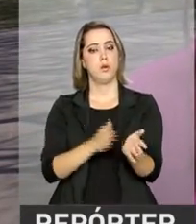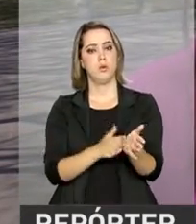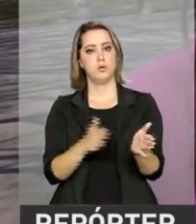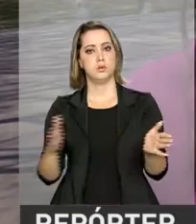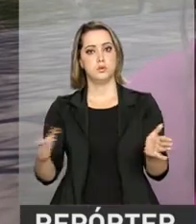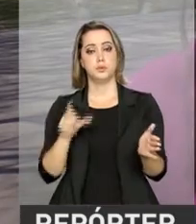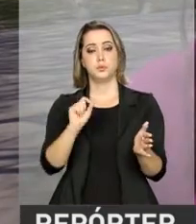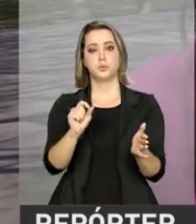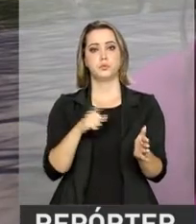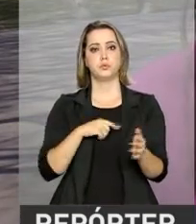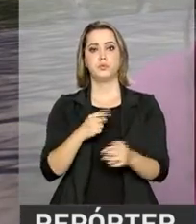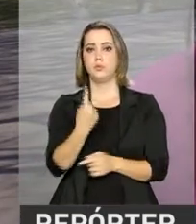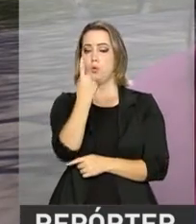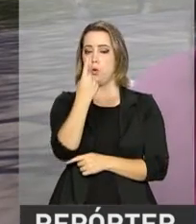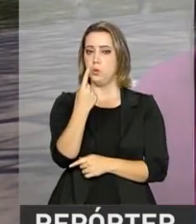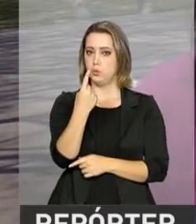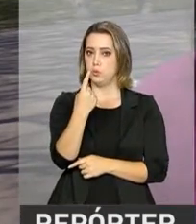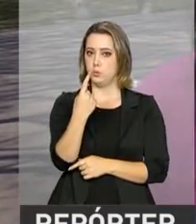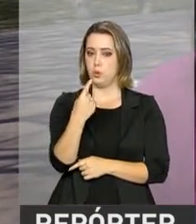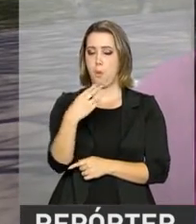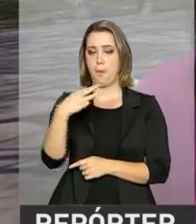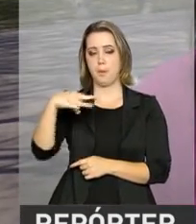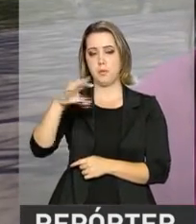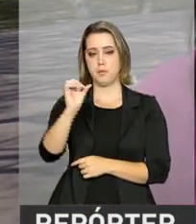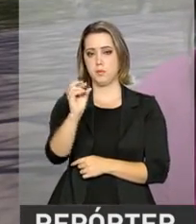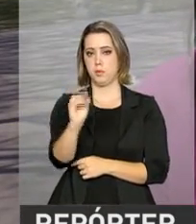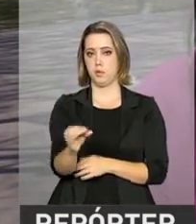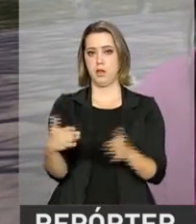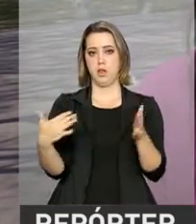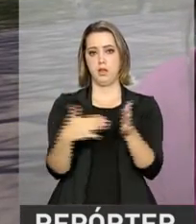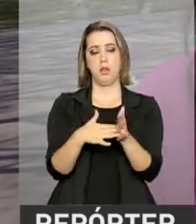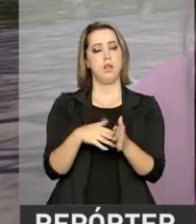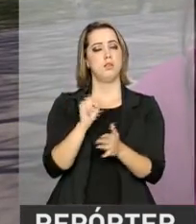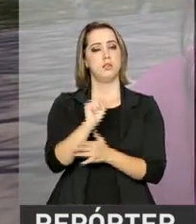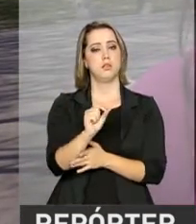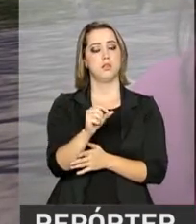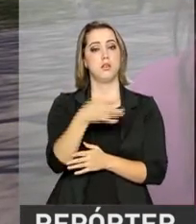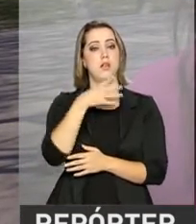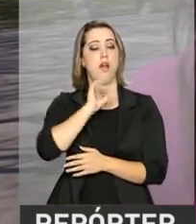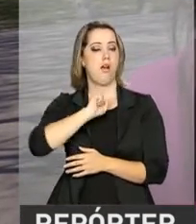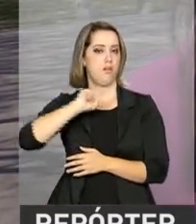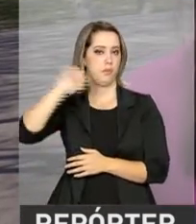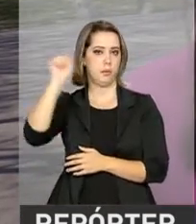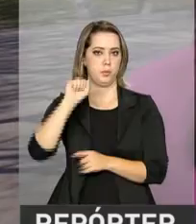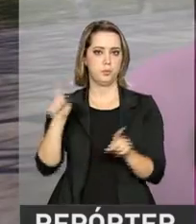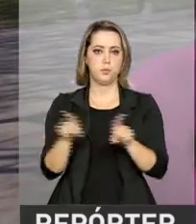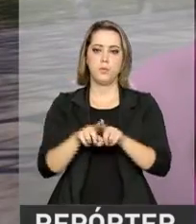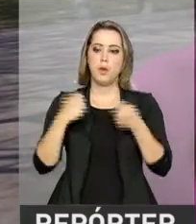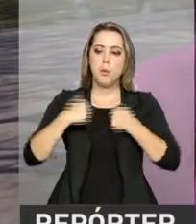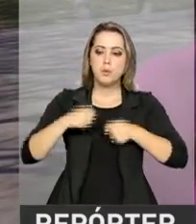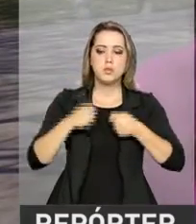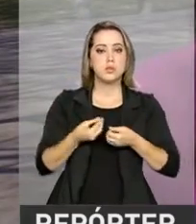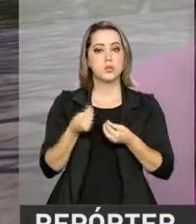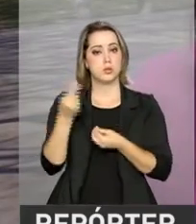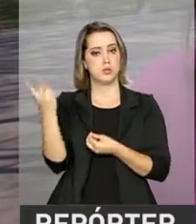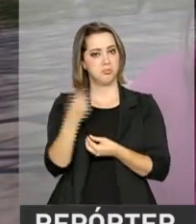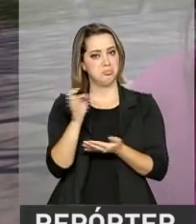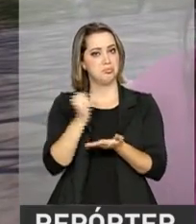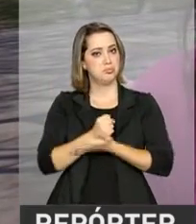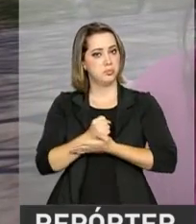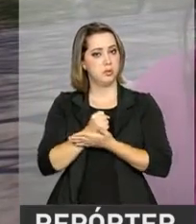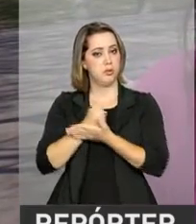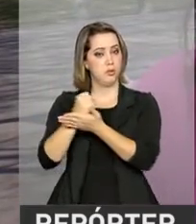entregar a declaração é do primeiro dia útil de março até o último dia útil de abril quem não entregar este documento continua